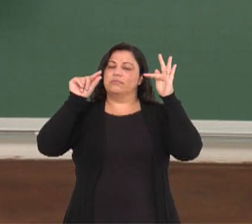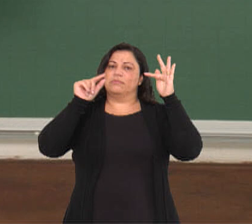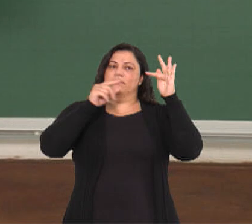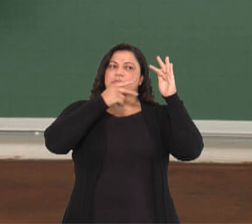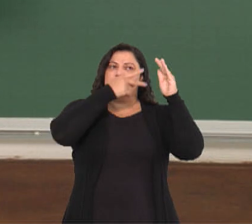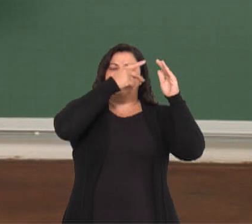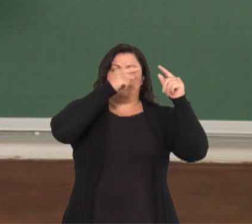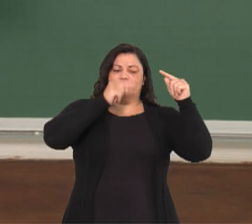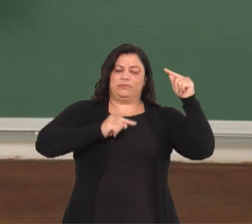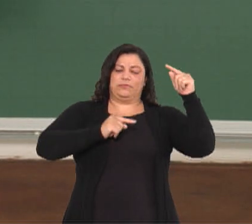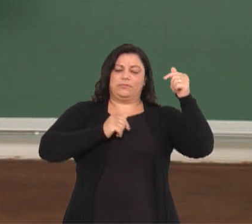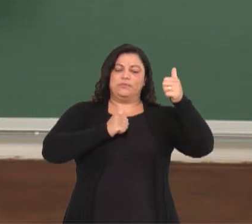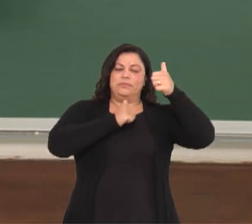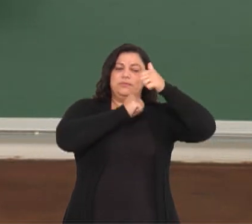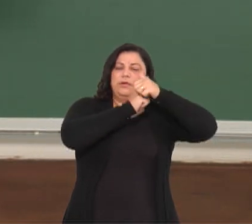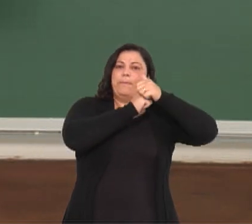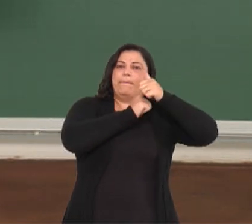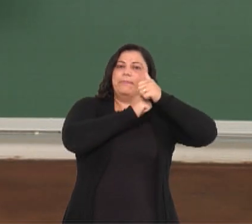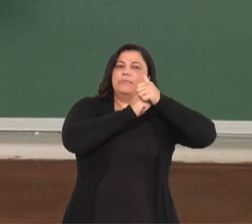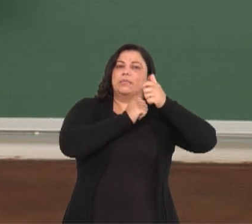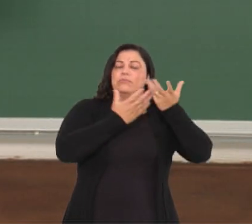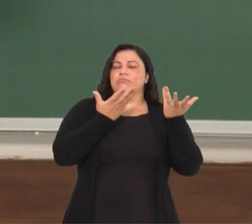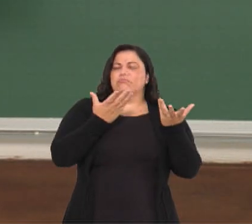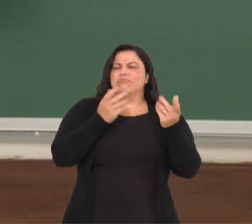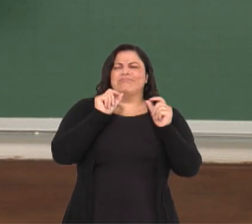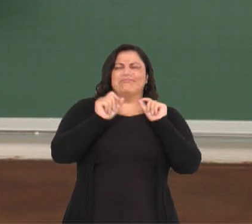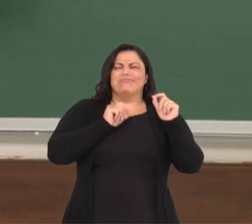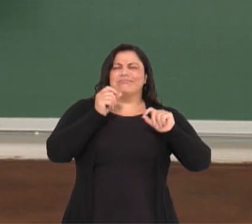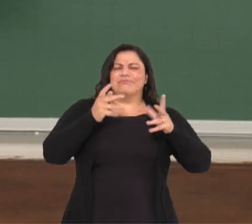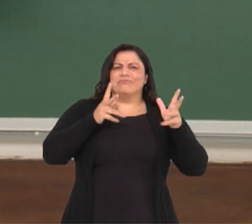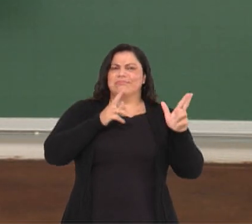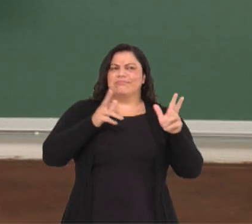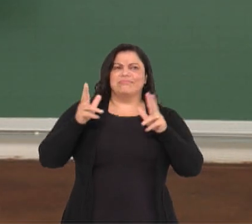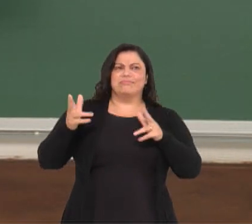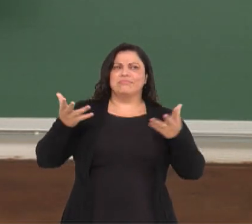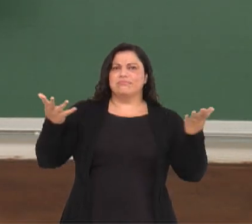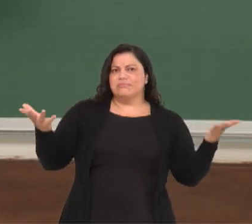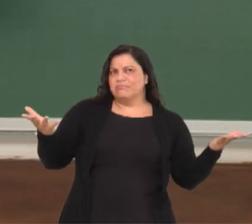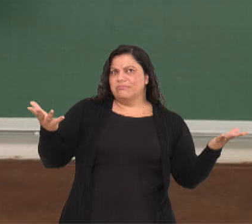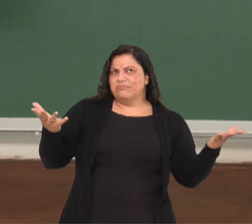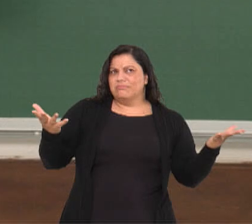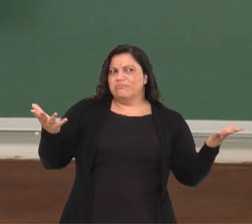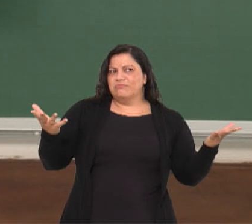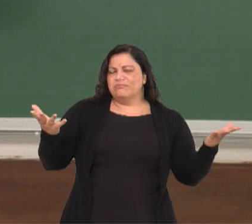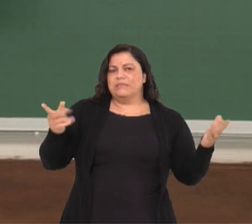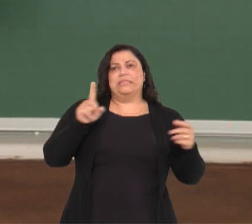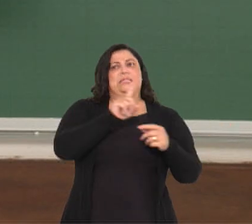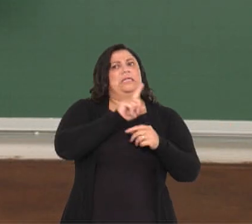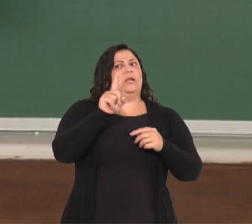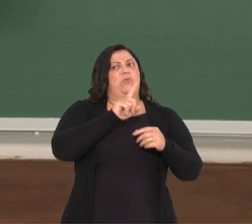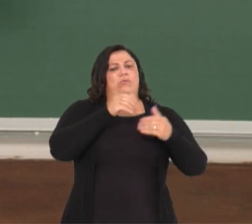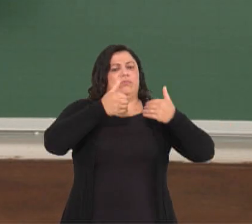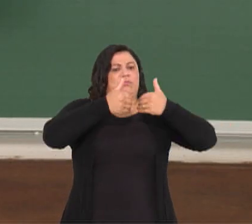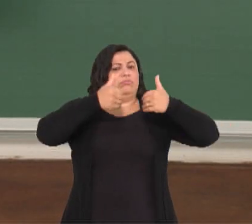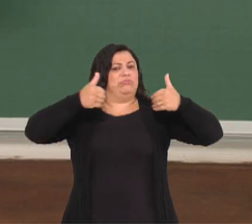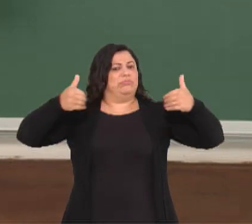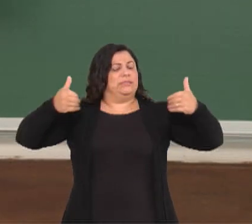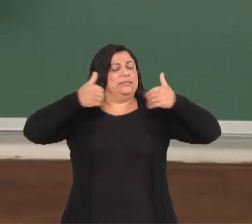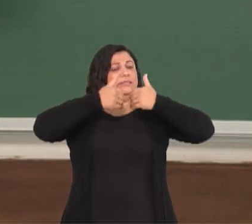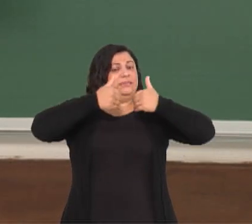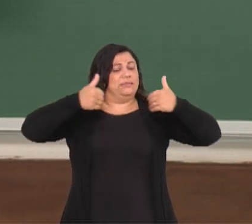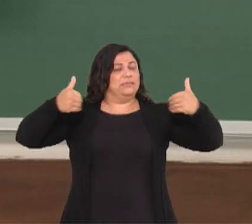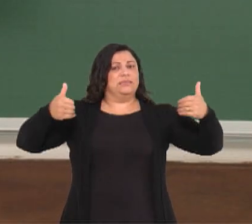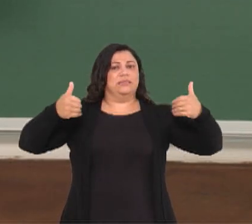ou tão distantes, será que essa força elétrica é a mesma? Então, na verdade, não. Quanto mais distante,